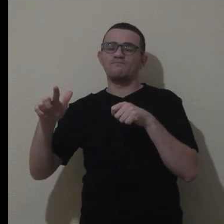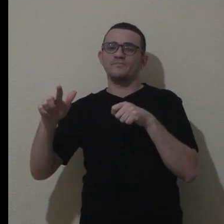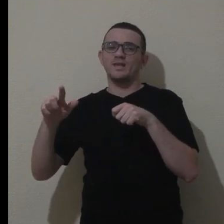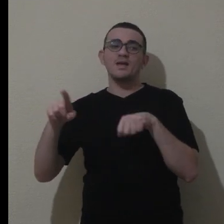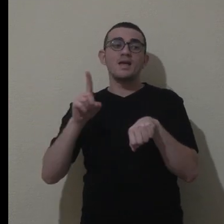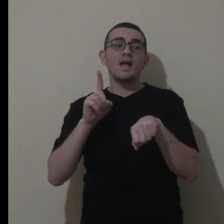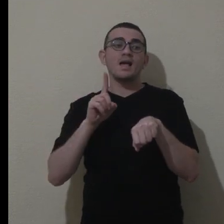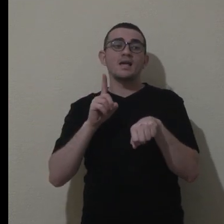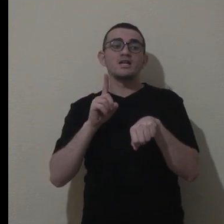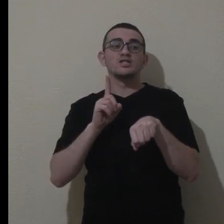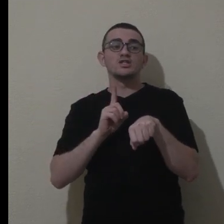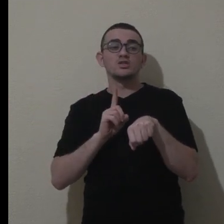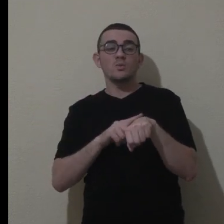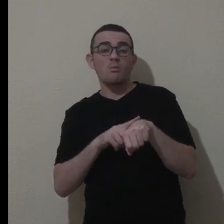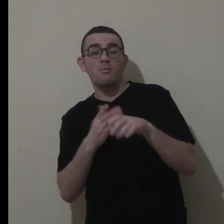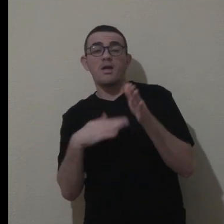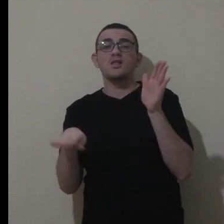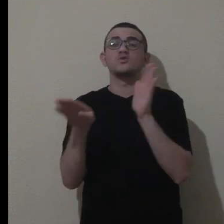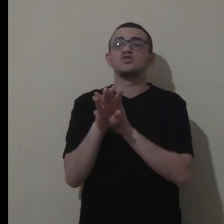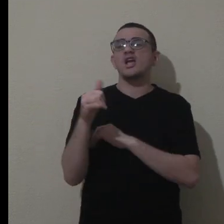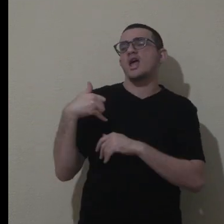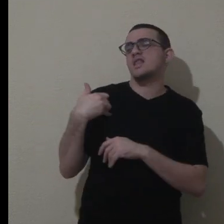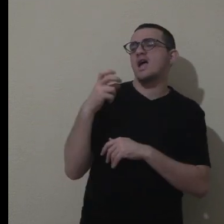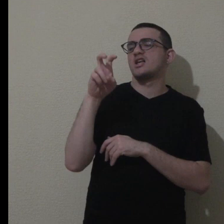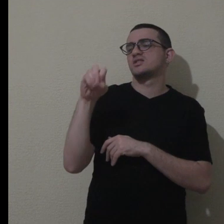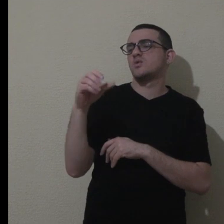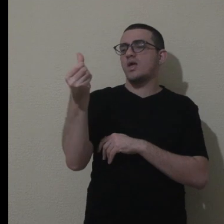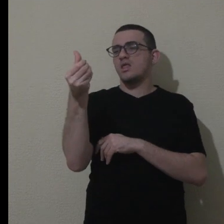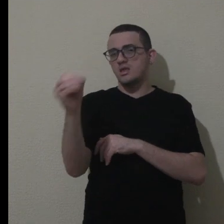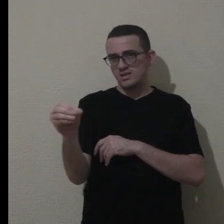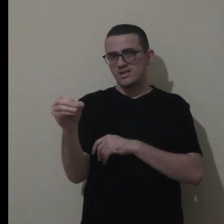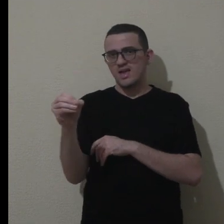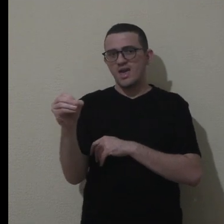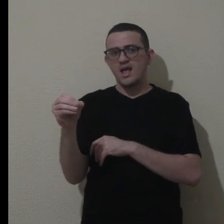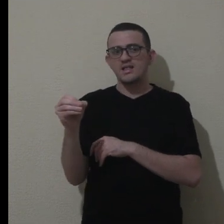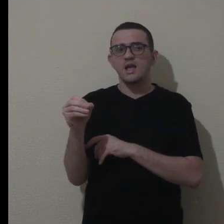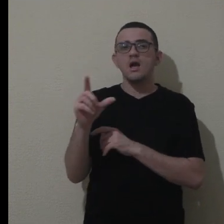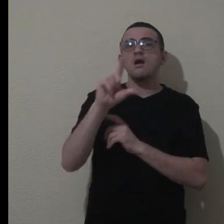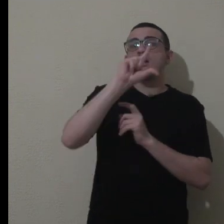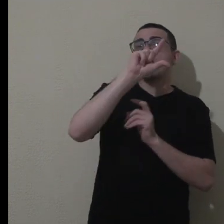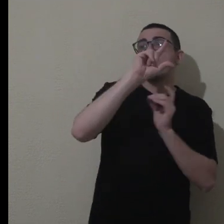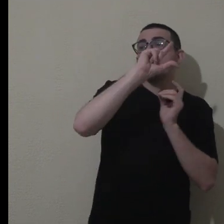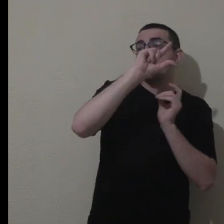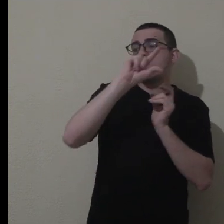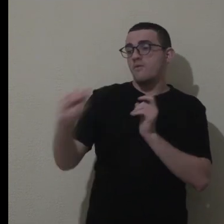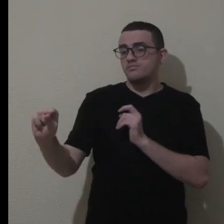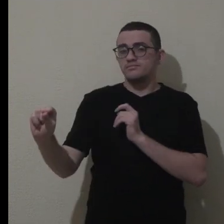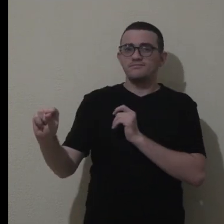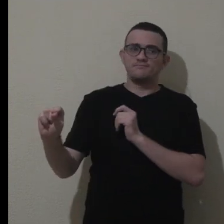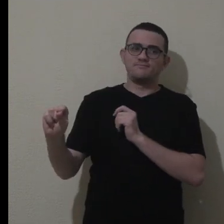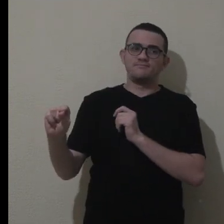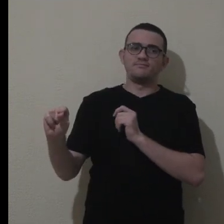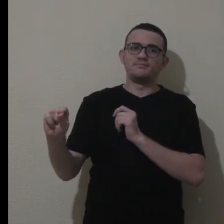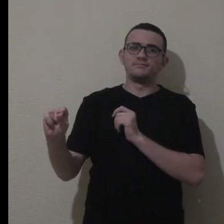E quando chega num determinado período de 50, 60 anos, essa velocidade de declínio ela é muito